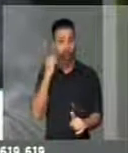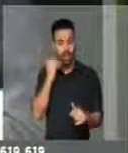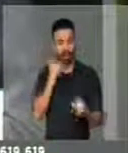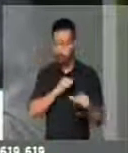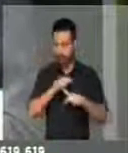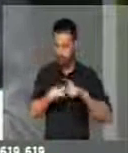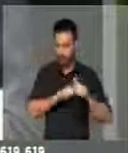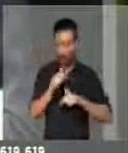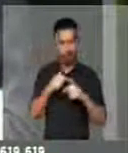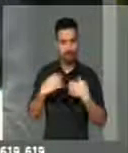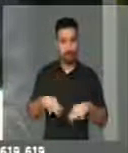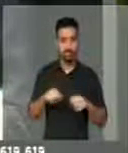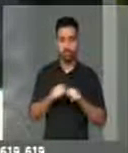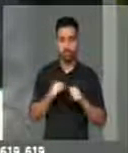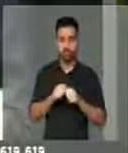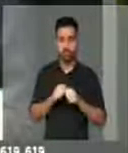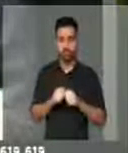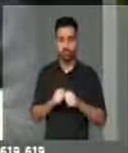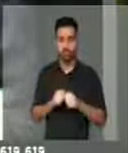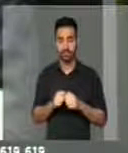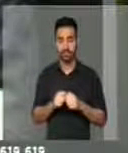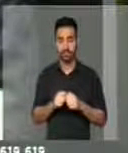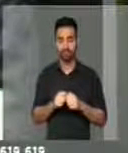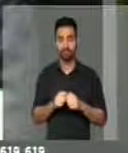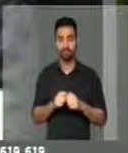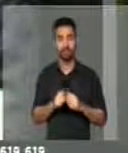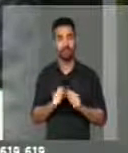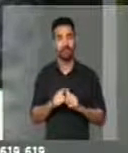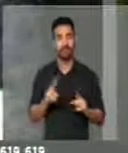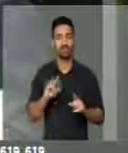trabalho, aí sim houve